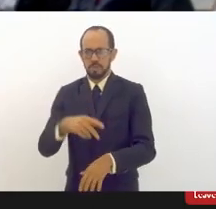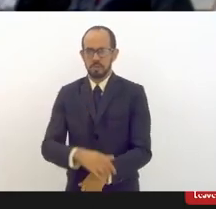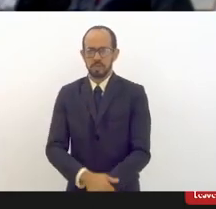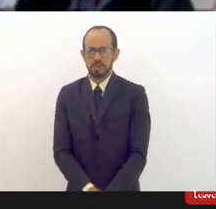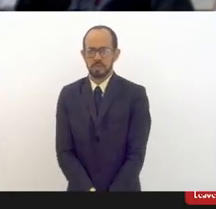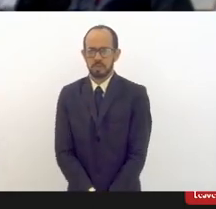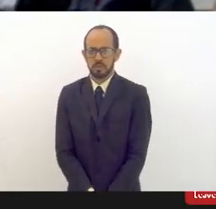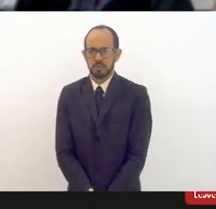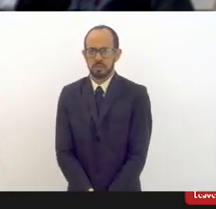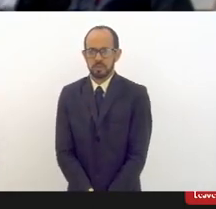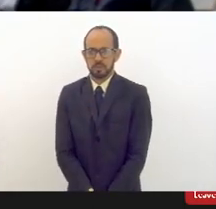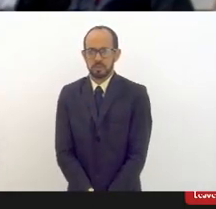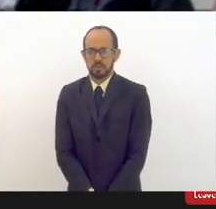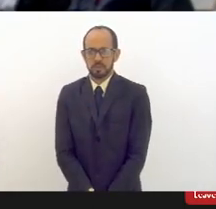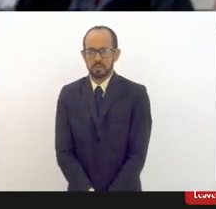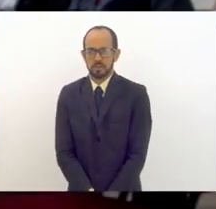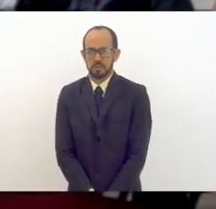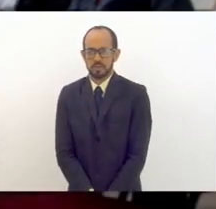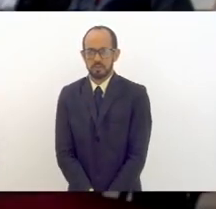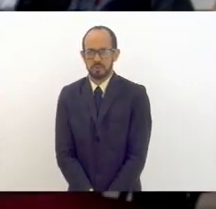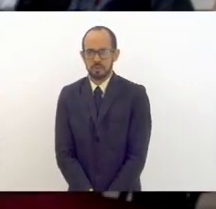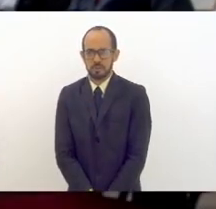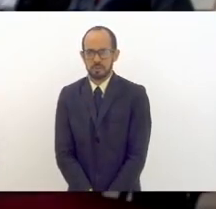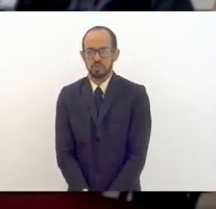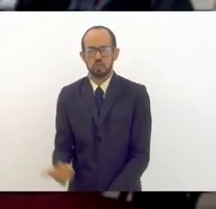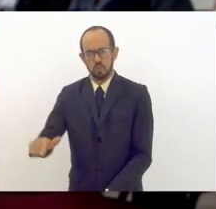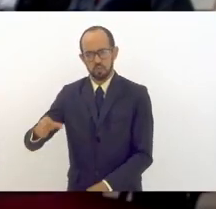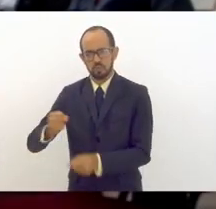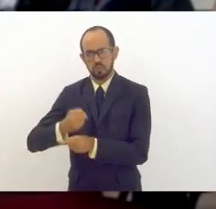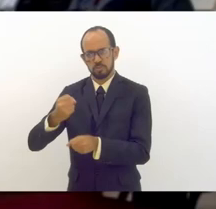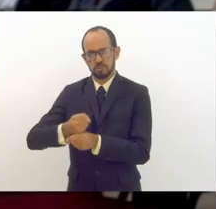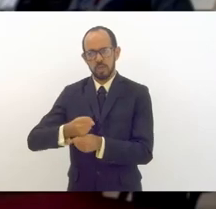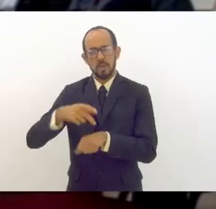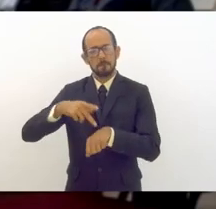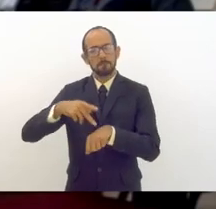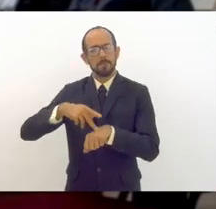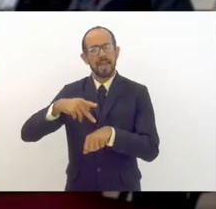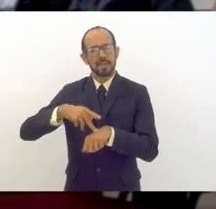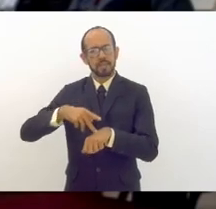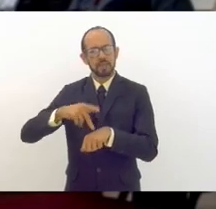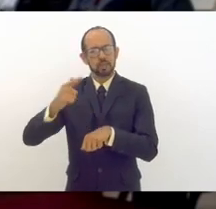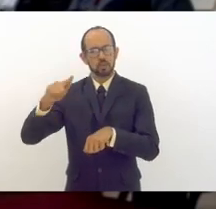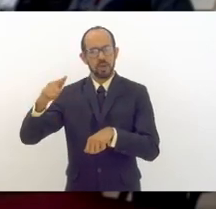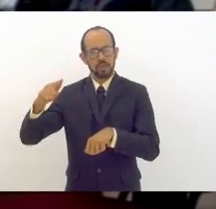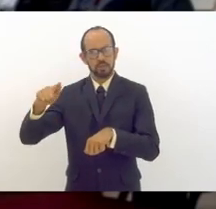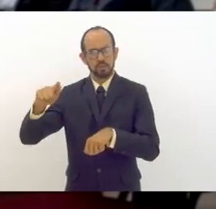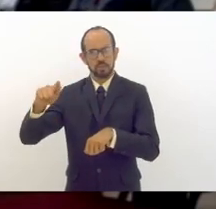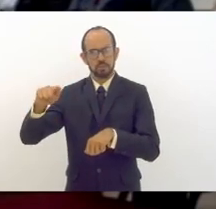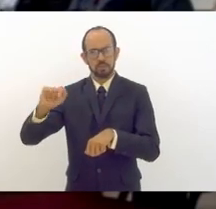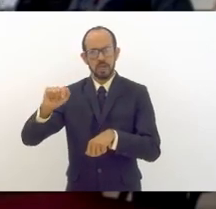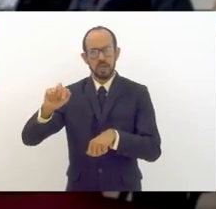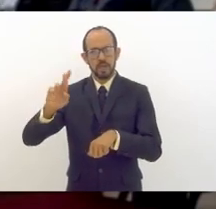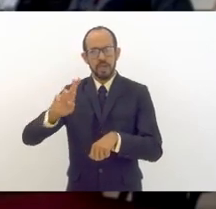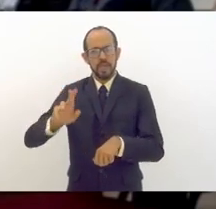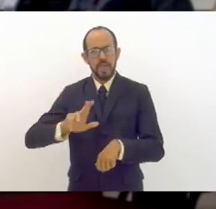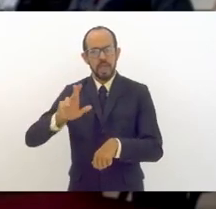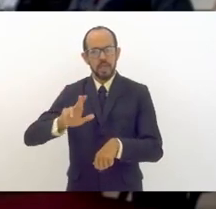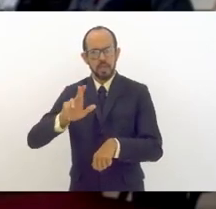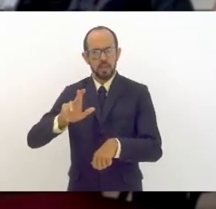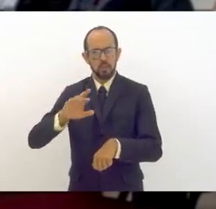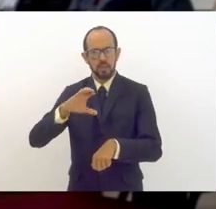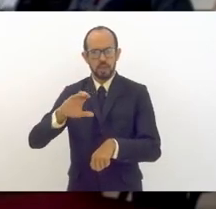Tá? As outras... Construção em Pedra de Guaratiba, uma aquisição em Realengo e aquisição em Campo